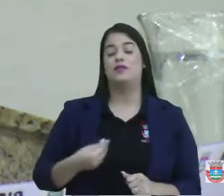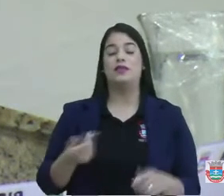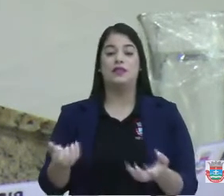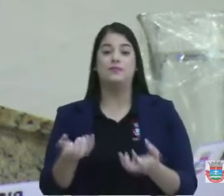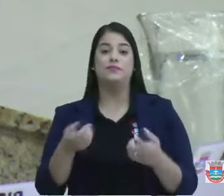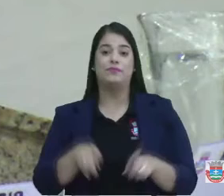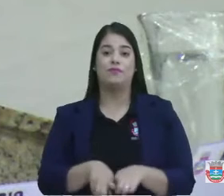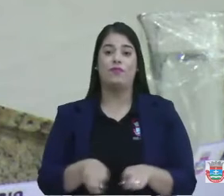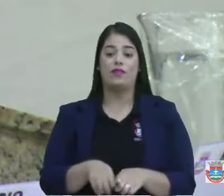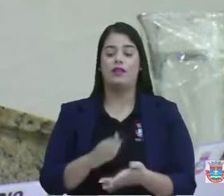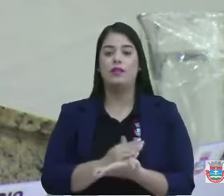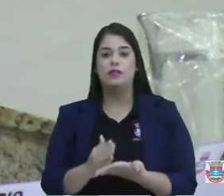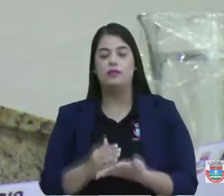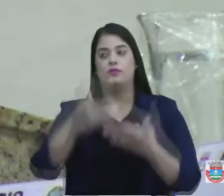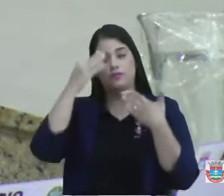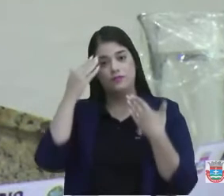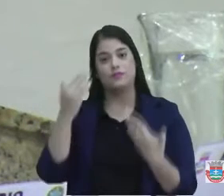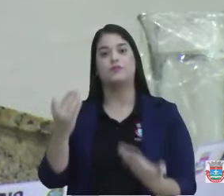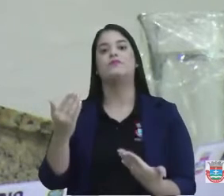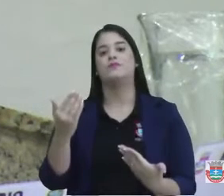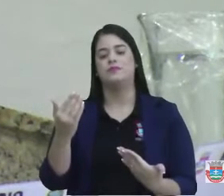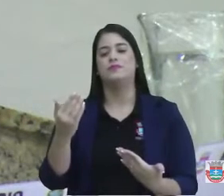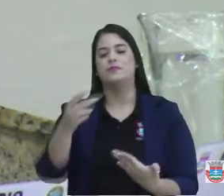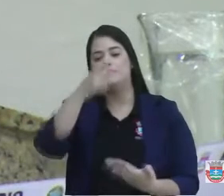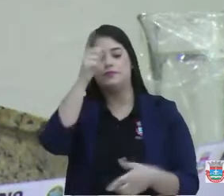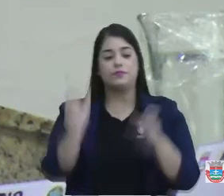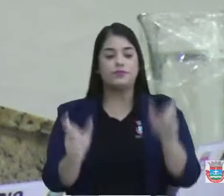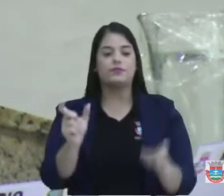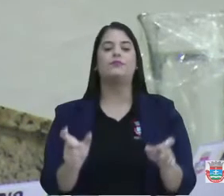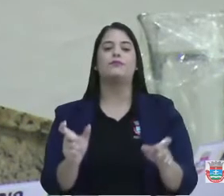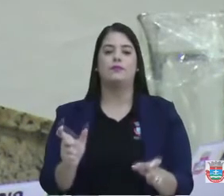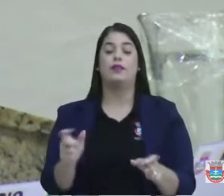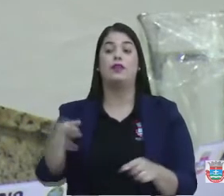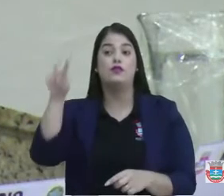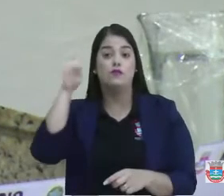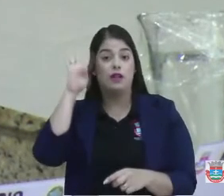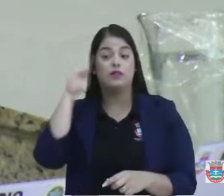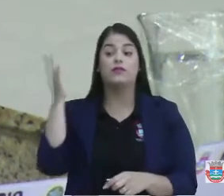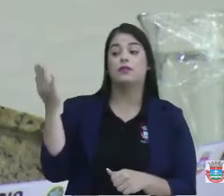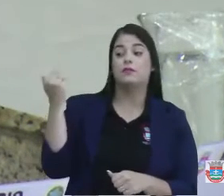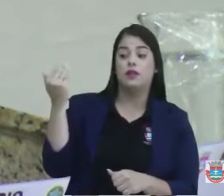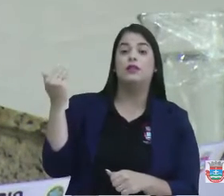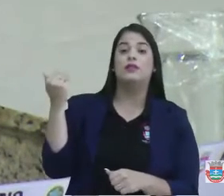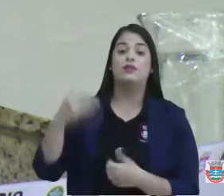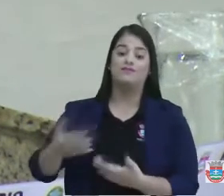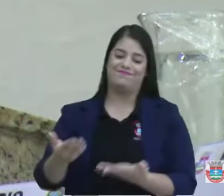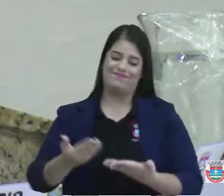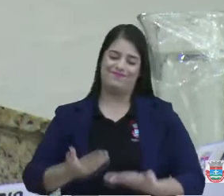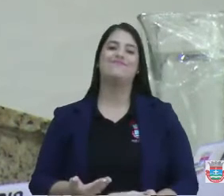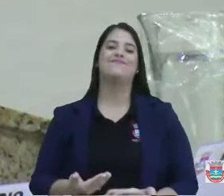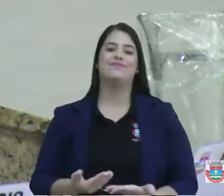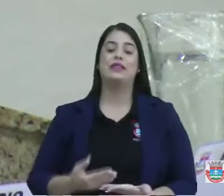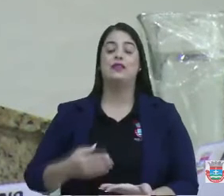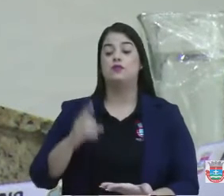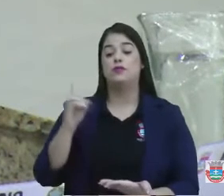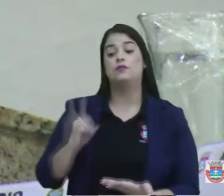também começar agradecendo as pessoas aqui na última quarta-feira pela sua receptividade para com